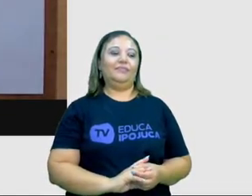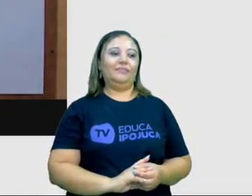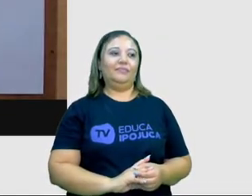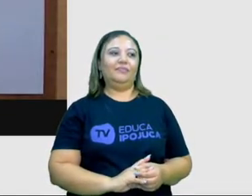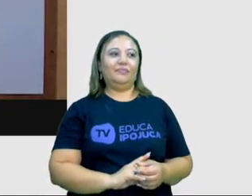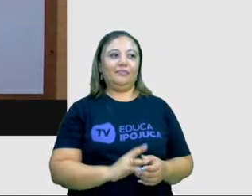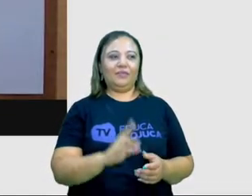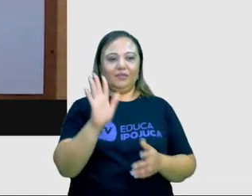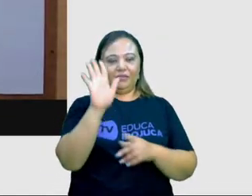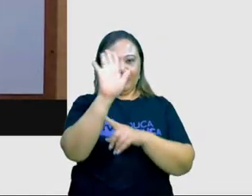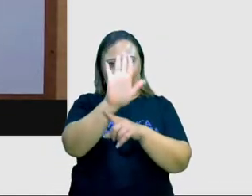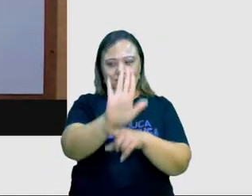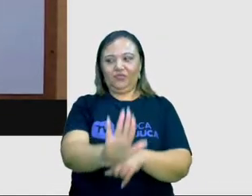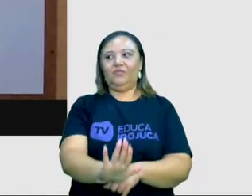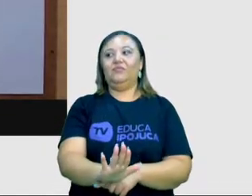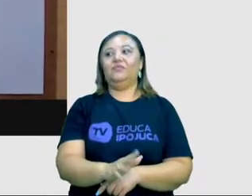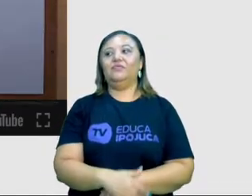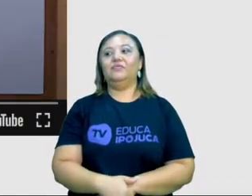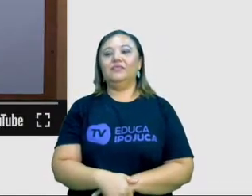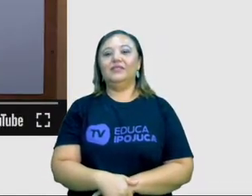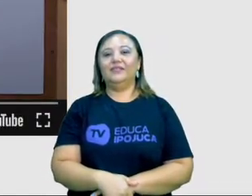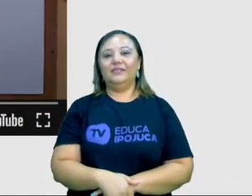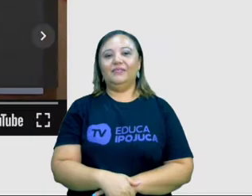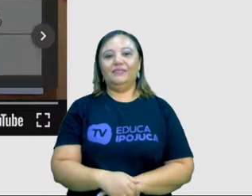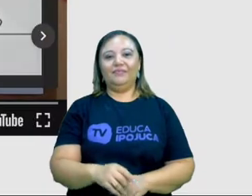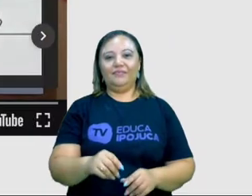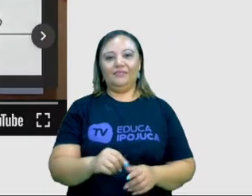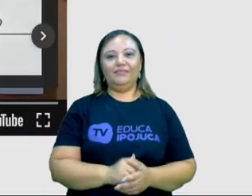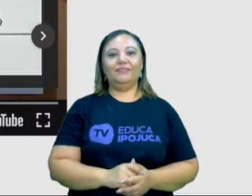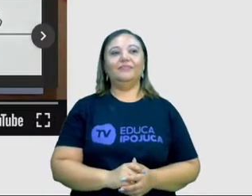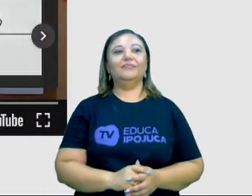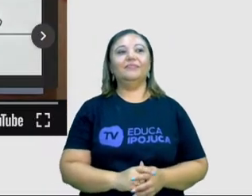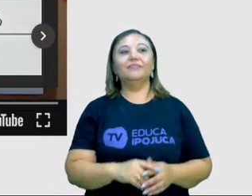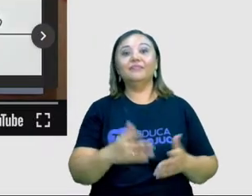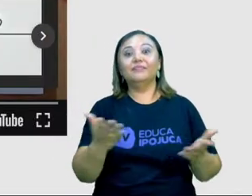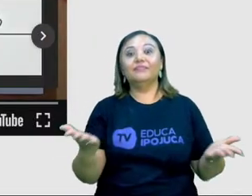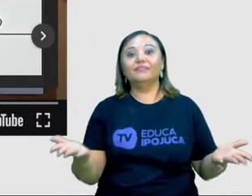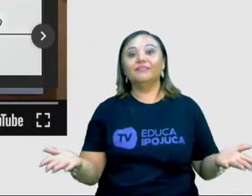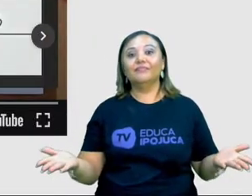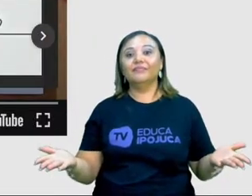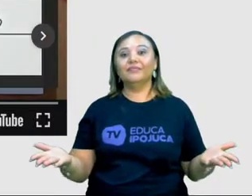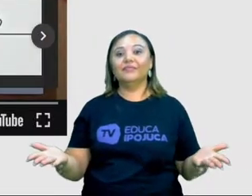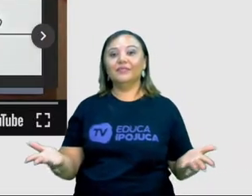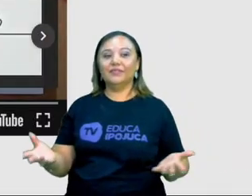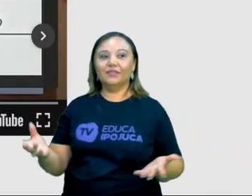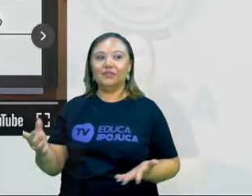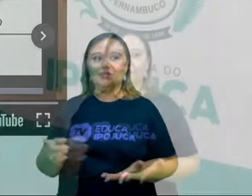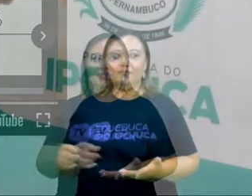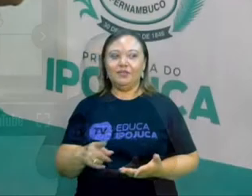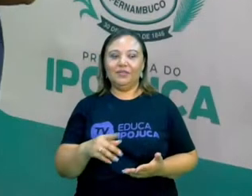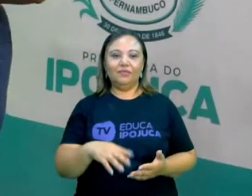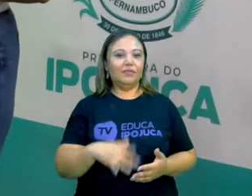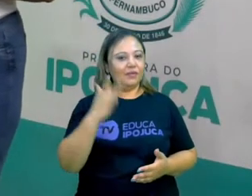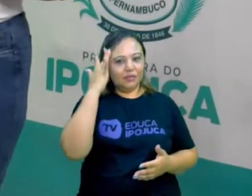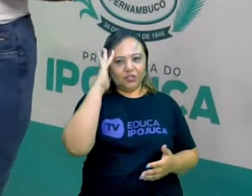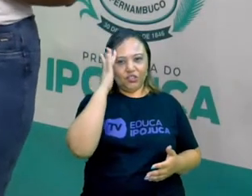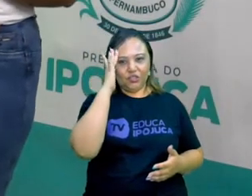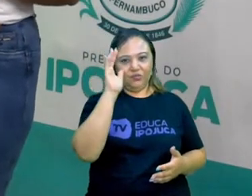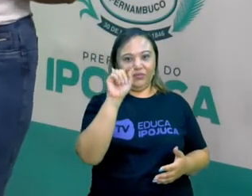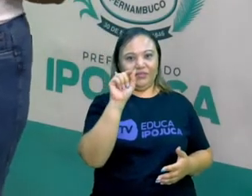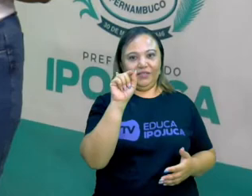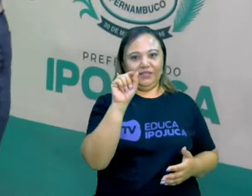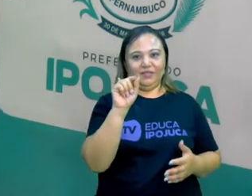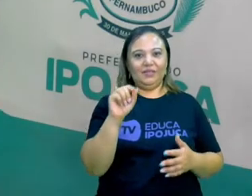você pode deixar um comentário com. E aí, pessoal? O que vocês acharam desse